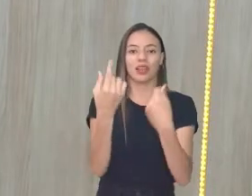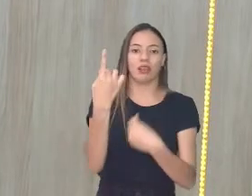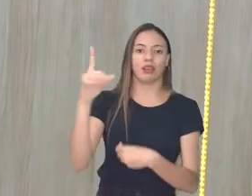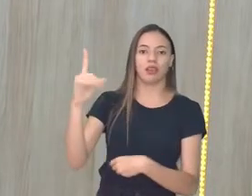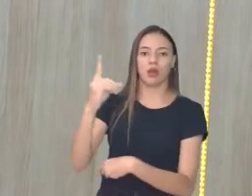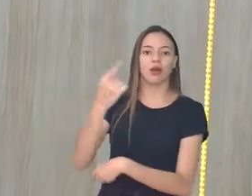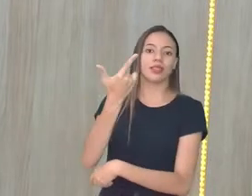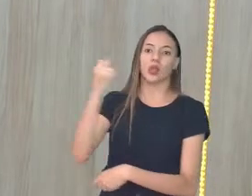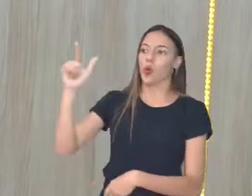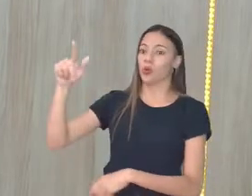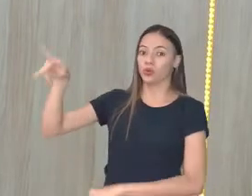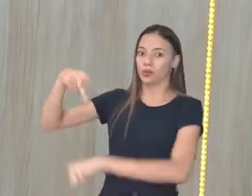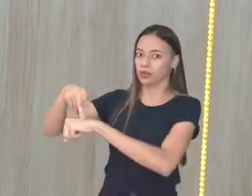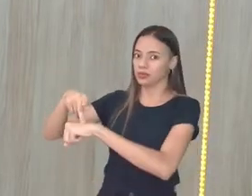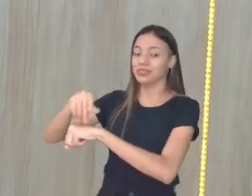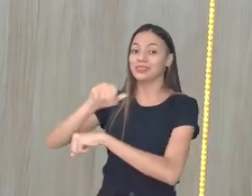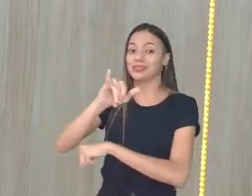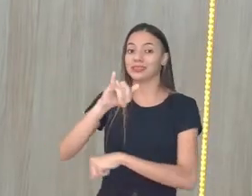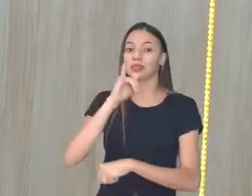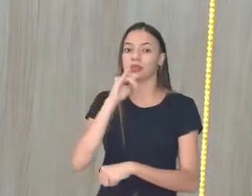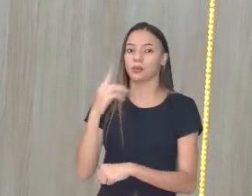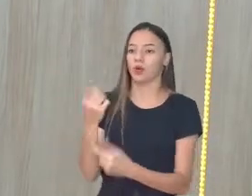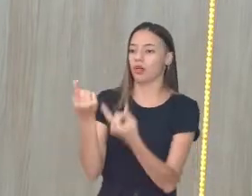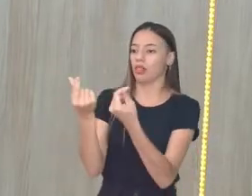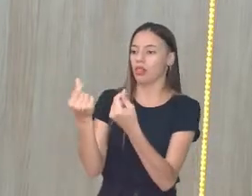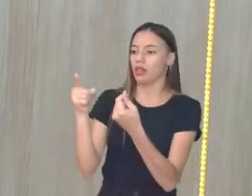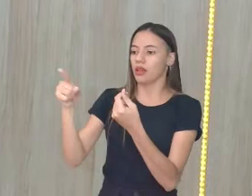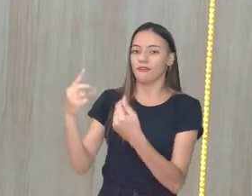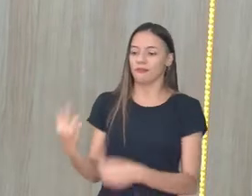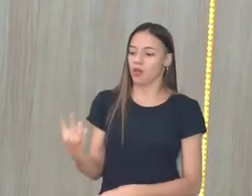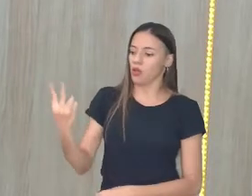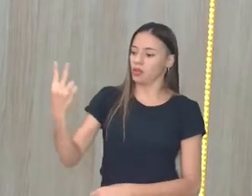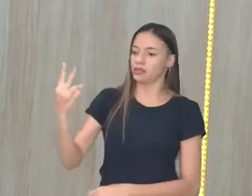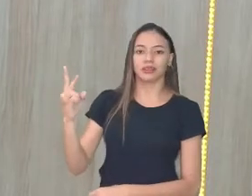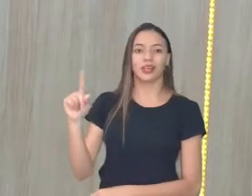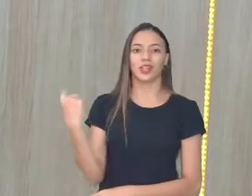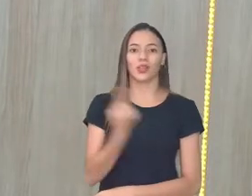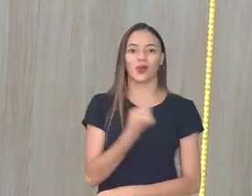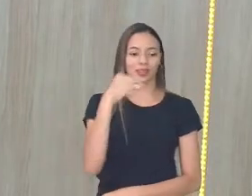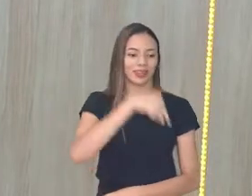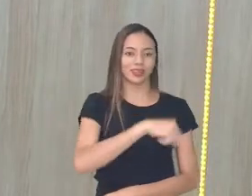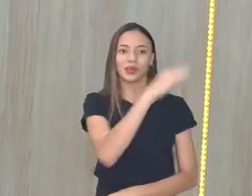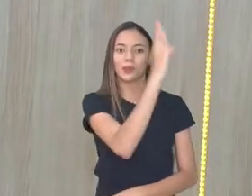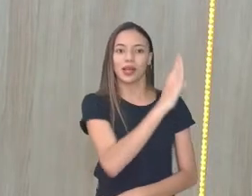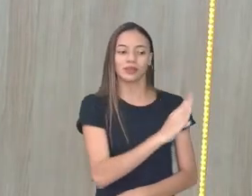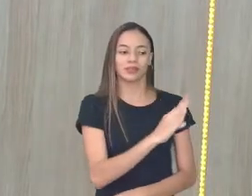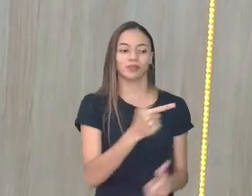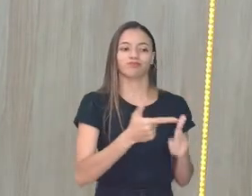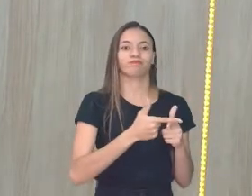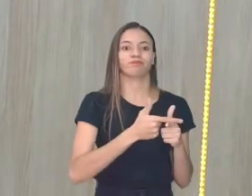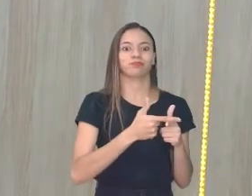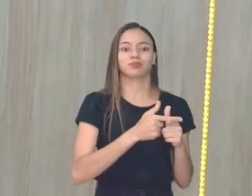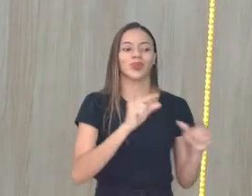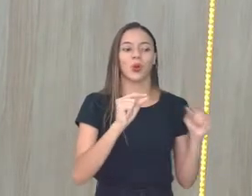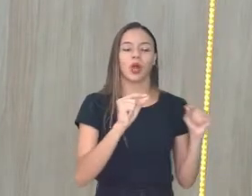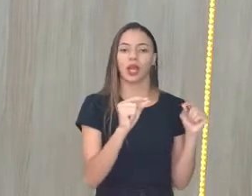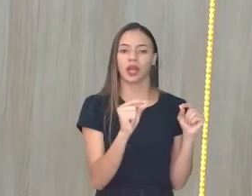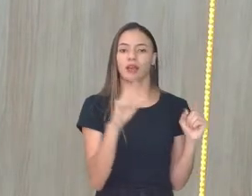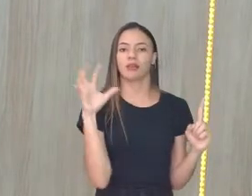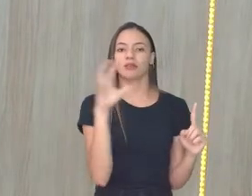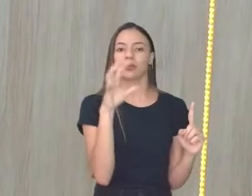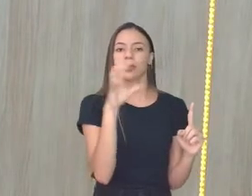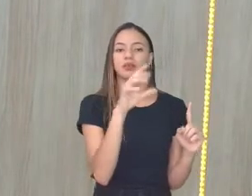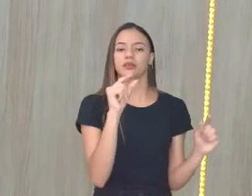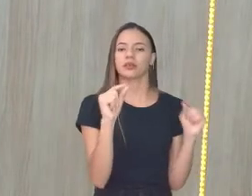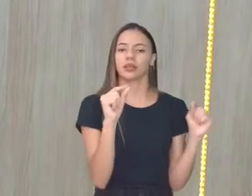essa moeda se valoriza, o resultado é que a gente vai sentir aqui o problema dessa valorização da